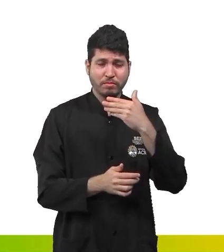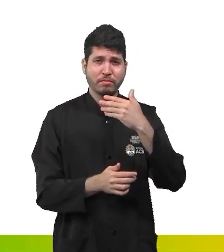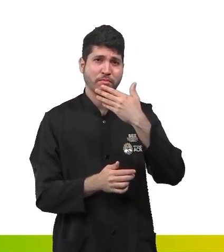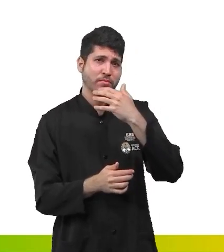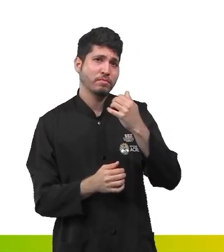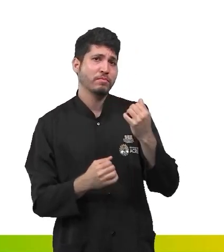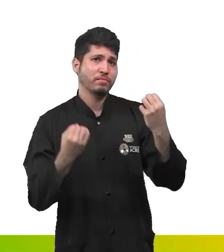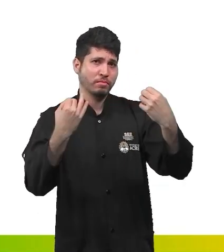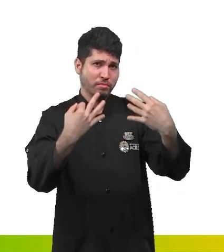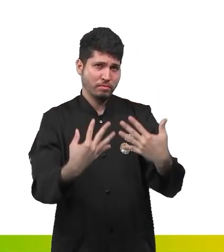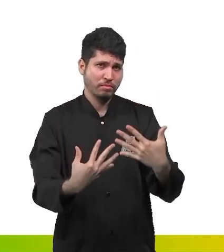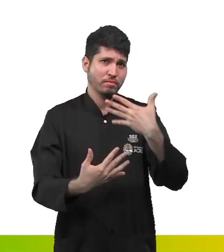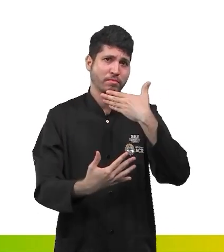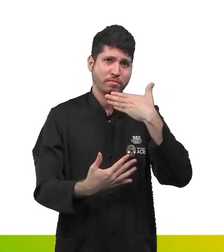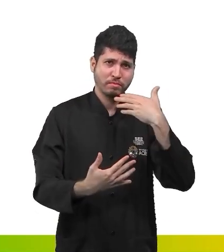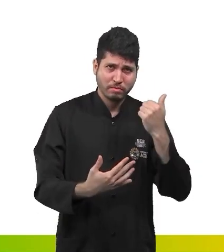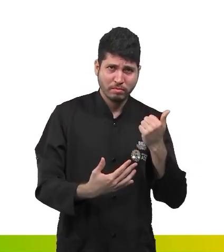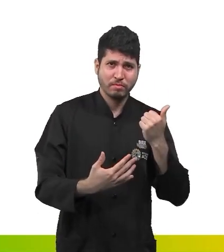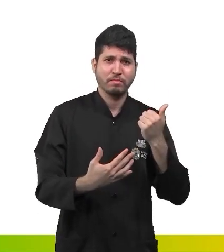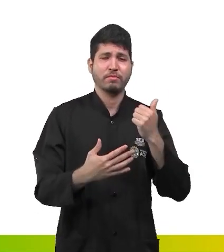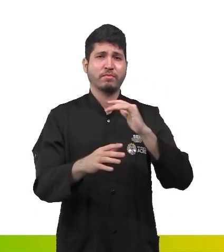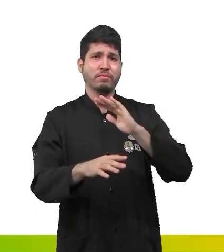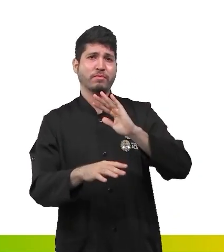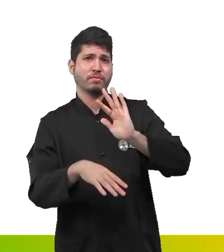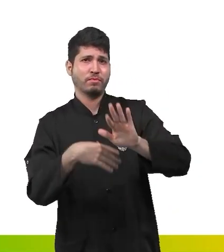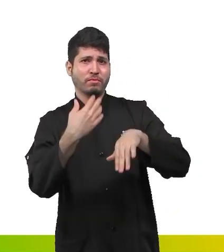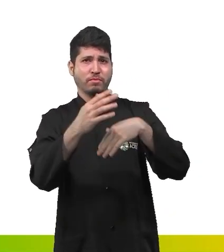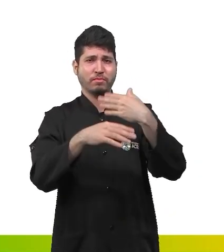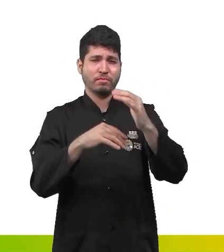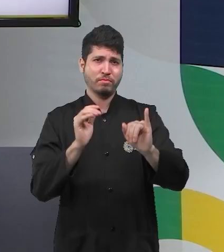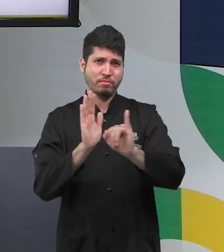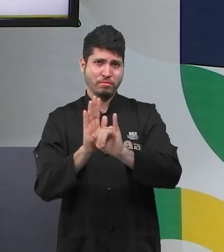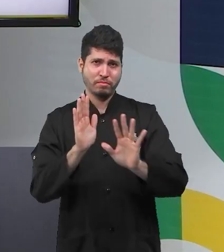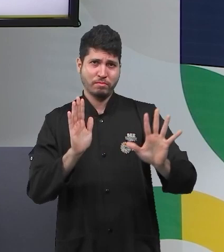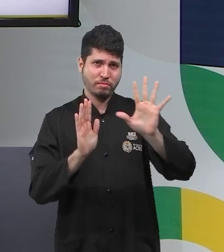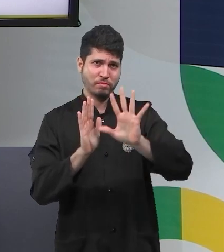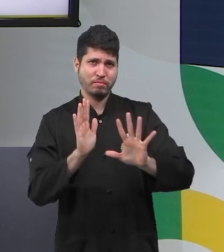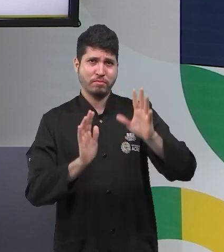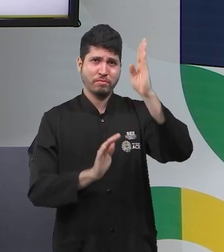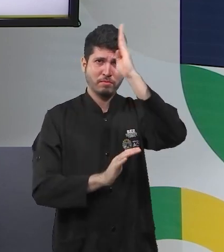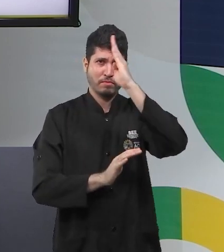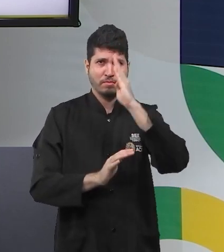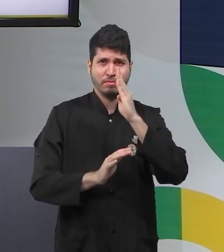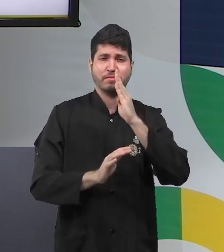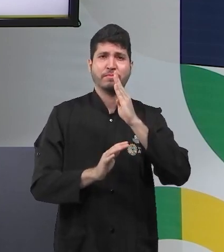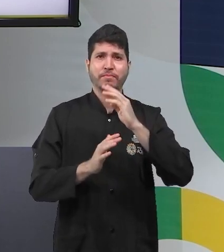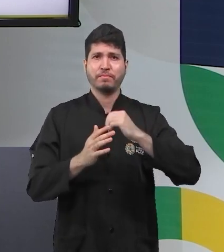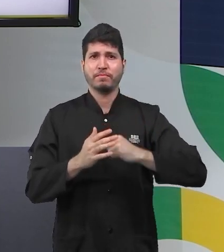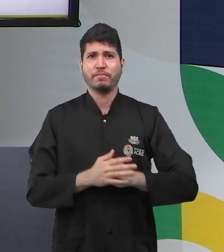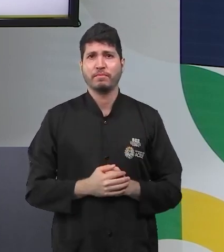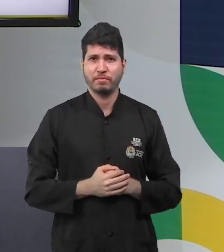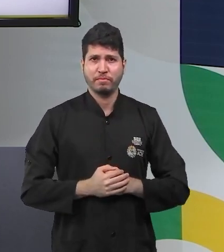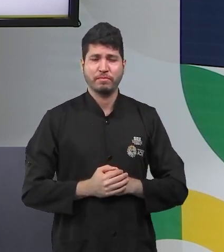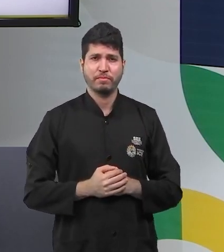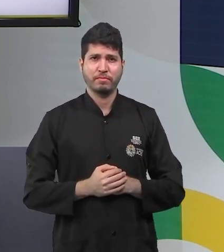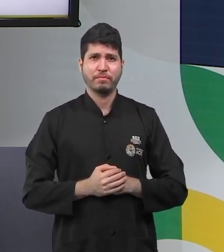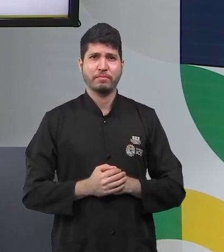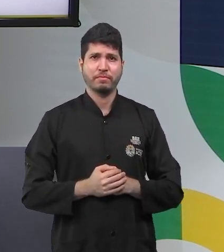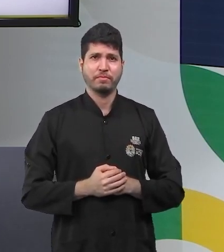formação cultural brasileira. Então, aqui a gente vai buscar identificar nas questões, nas alternativas, aquilo